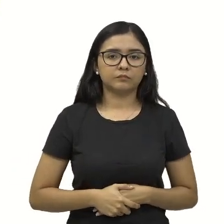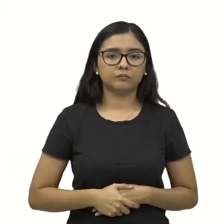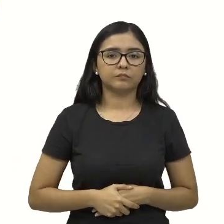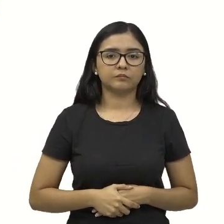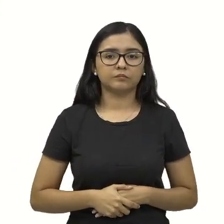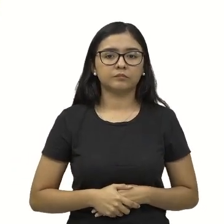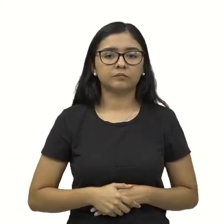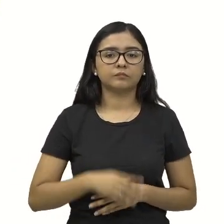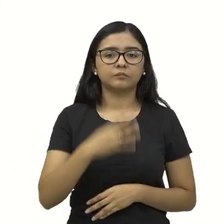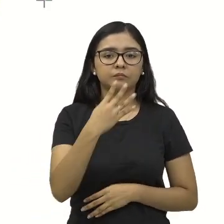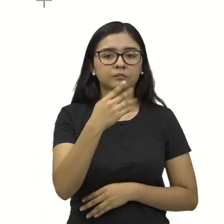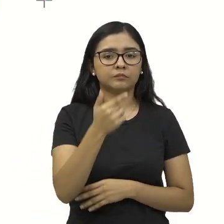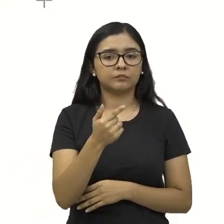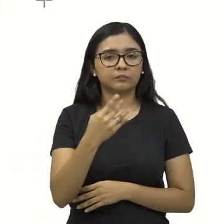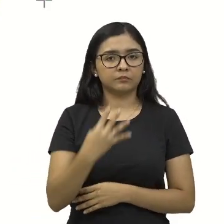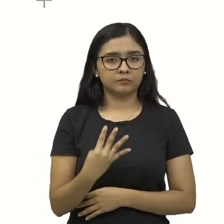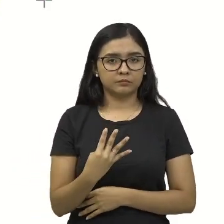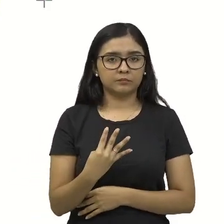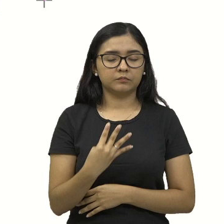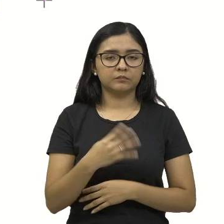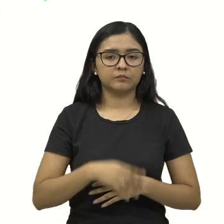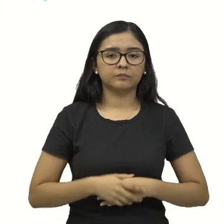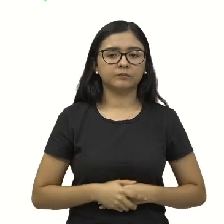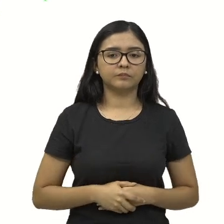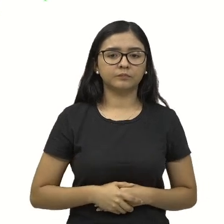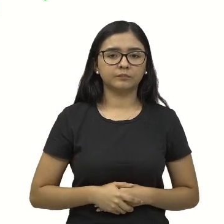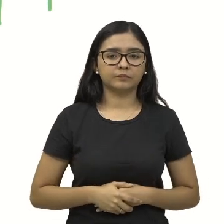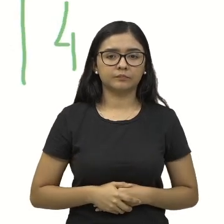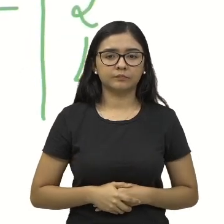4, 2 e 4.